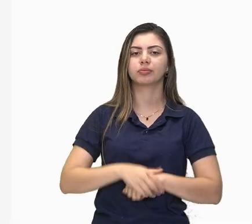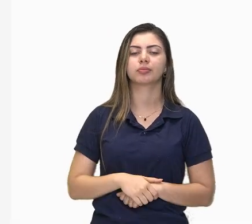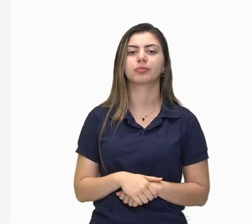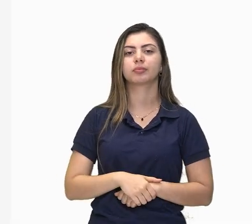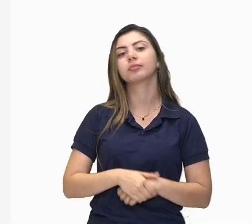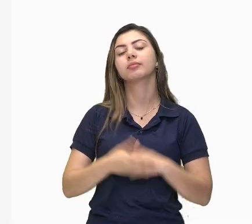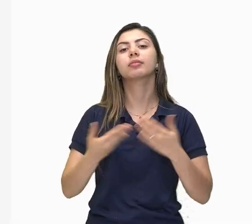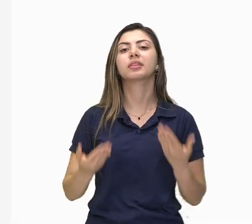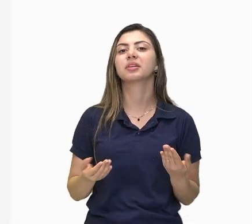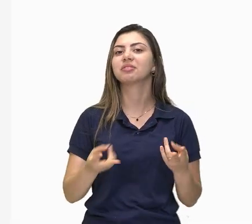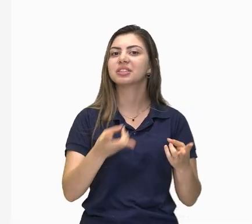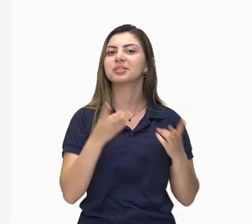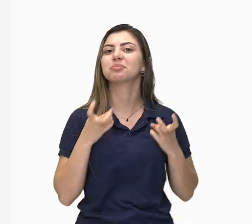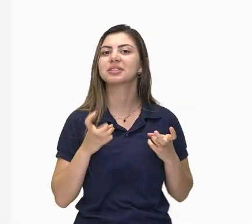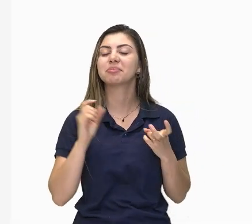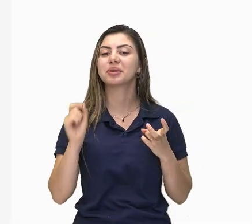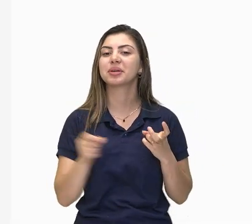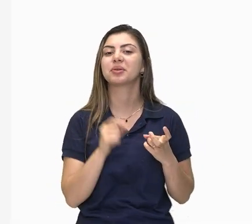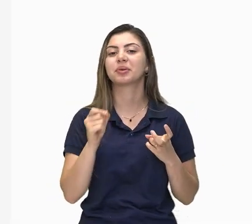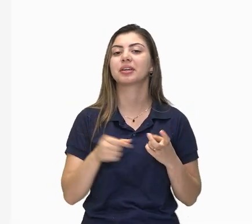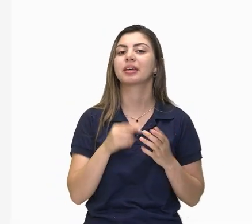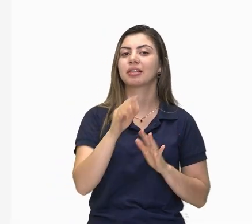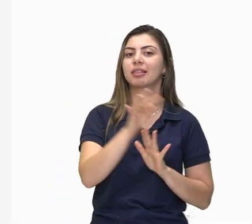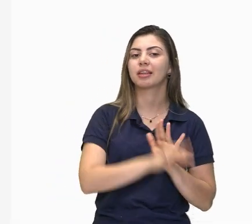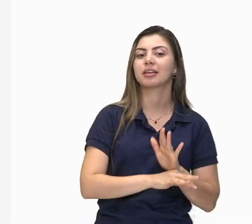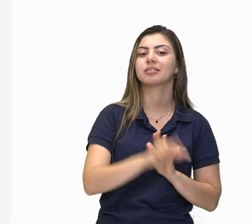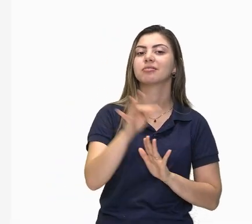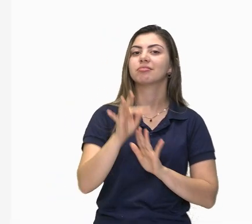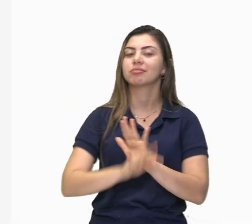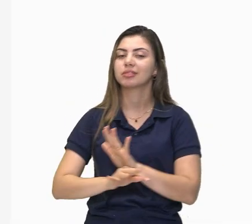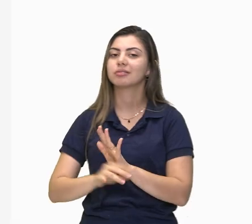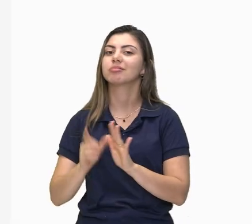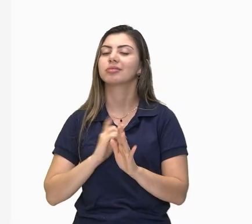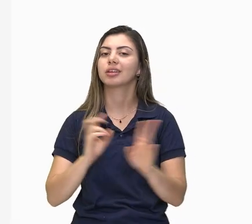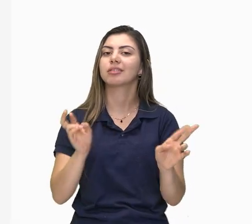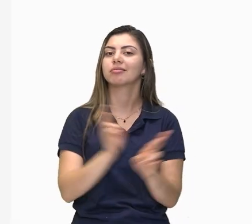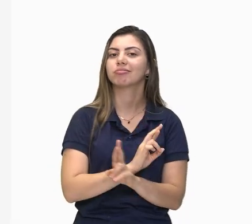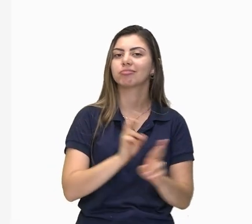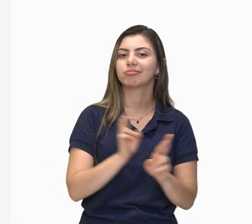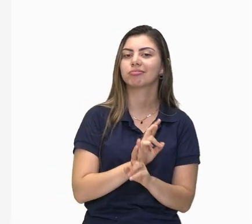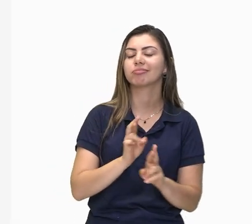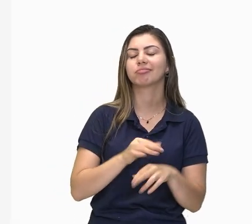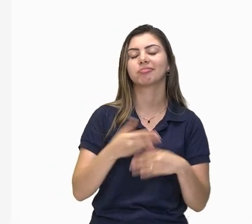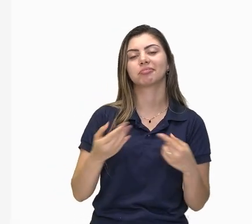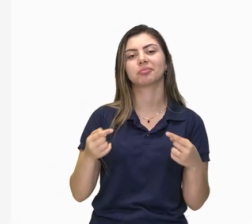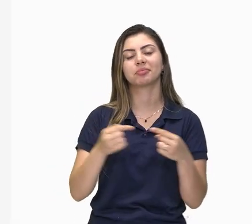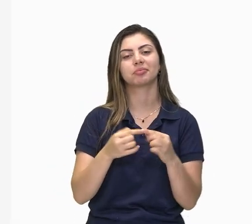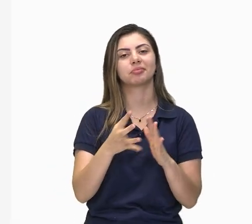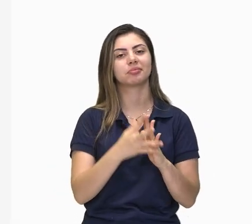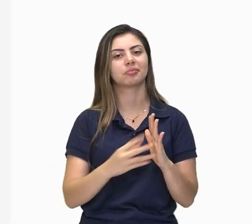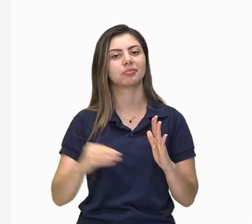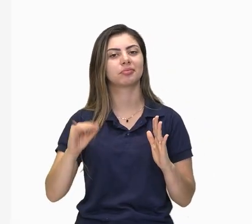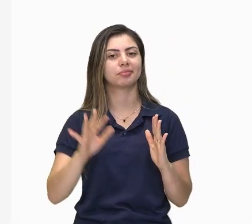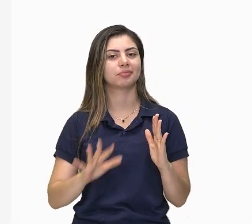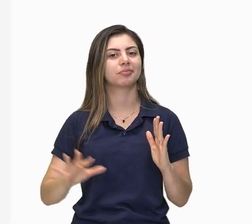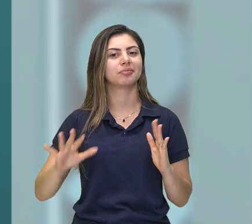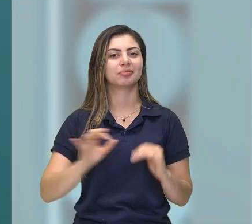vocês perceberem aí que os textos fazem um diálogo. Portanto, nós temos um processo